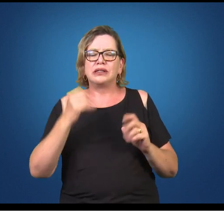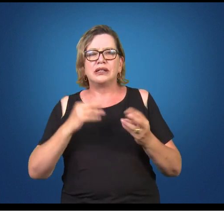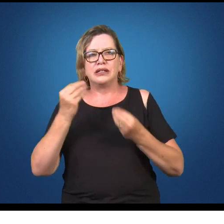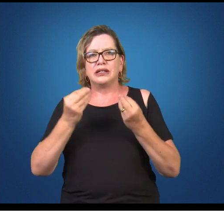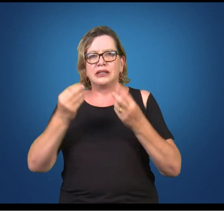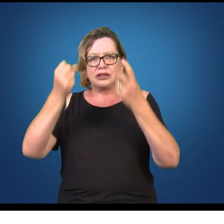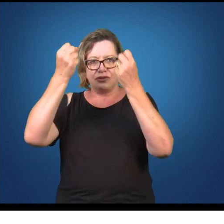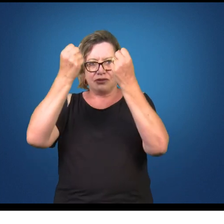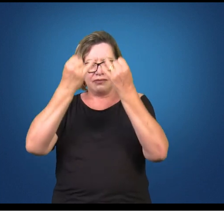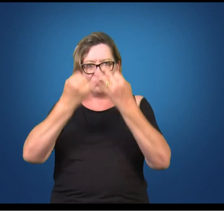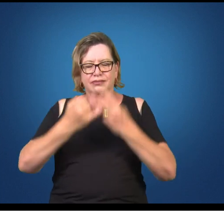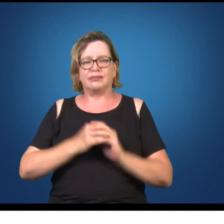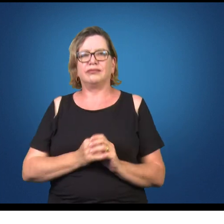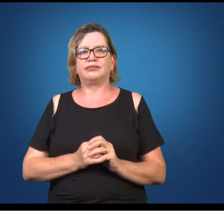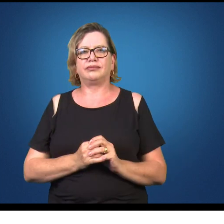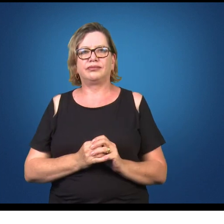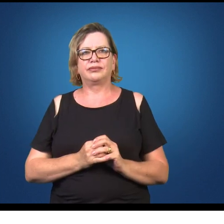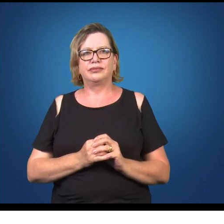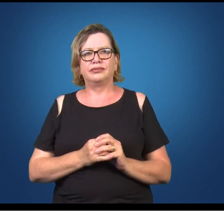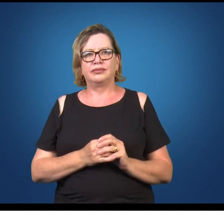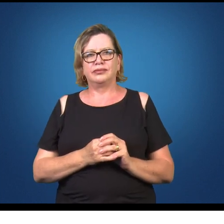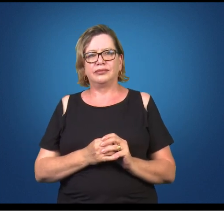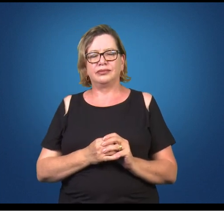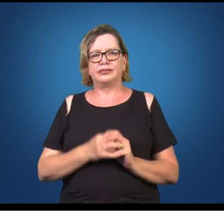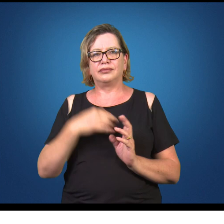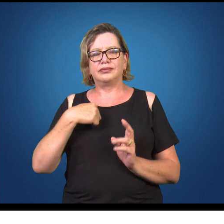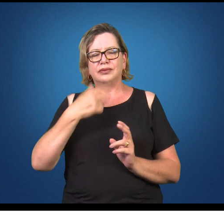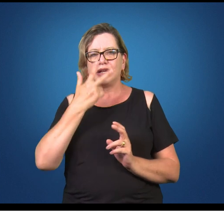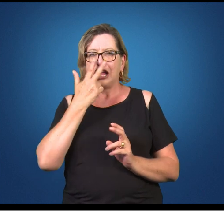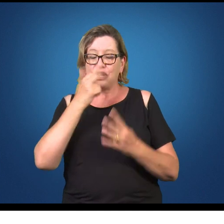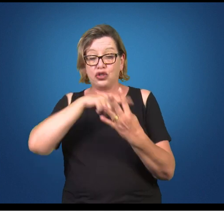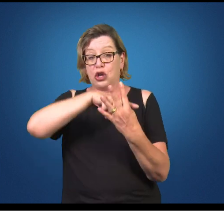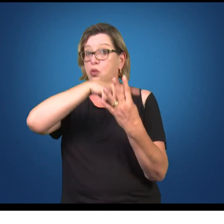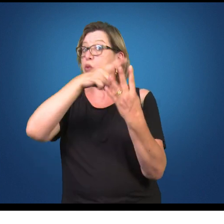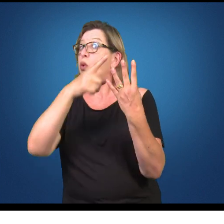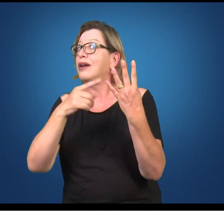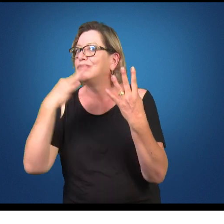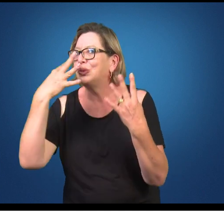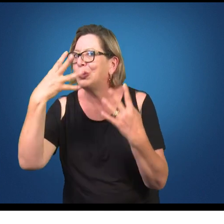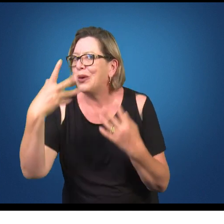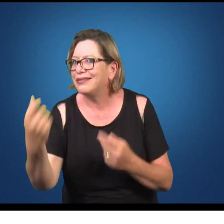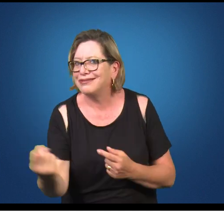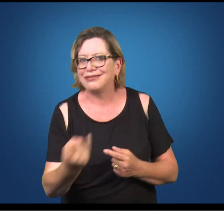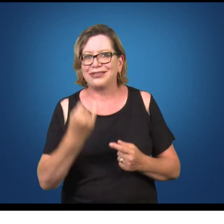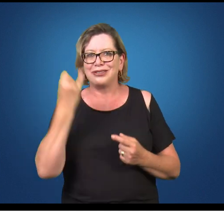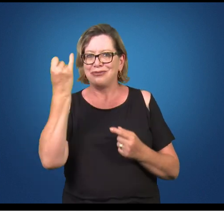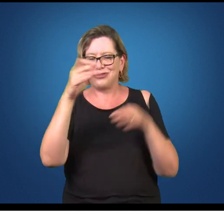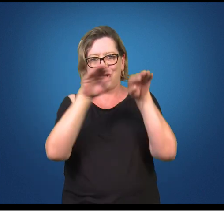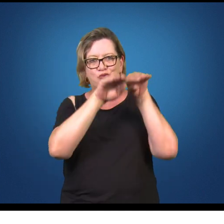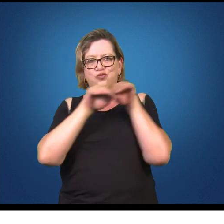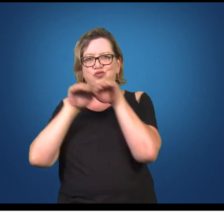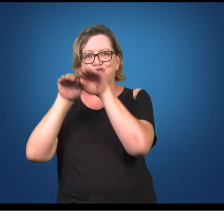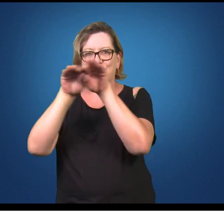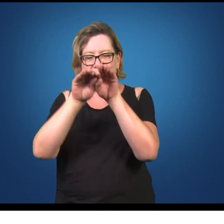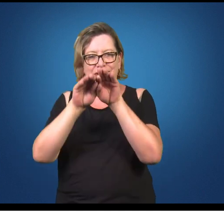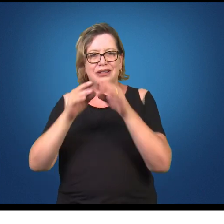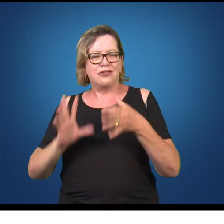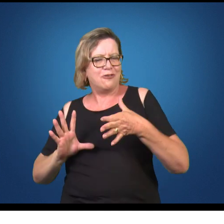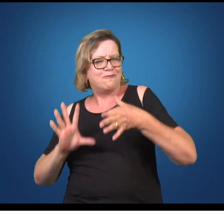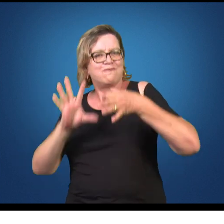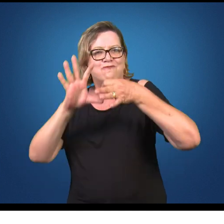ensino de arte. Sim, eu acho que todas têm importância igual, elas